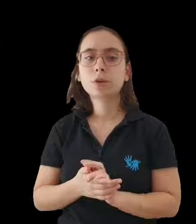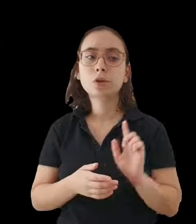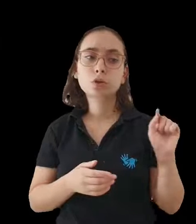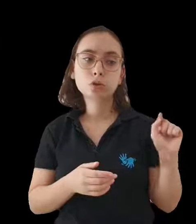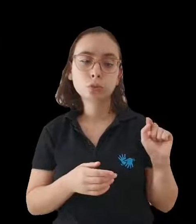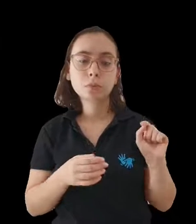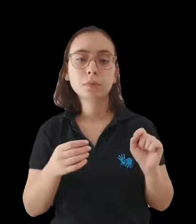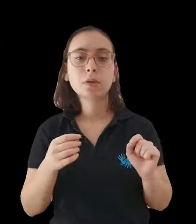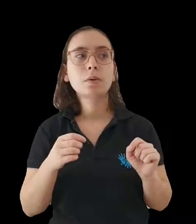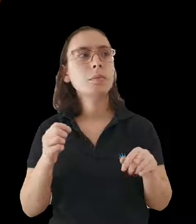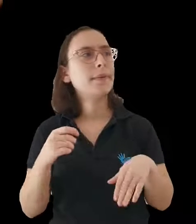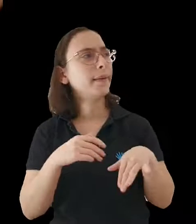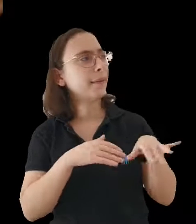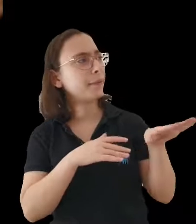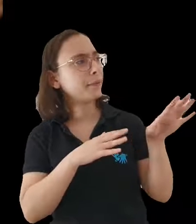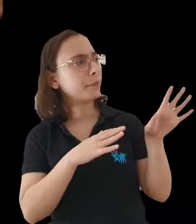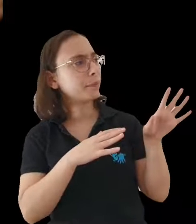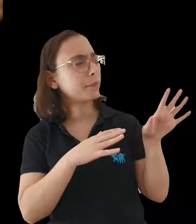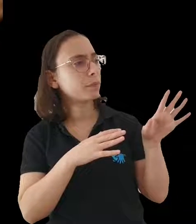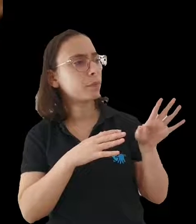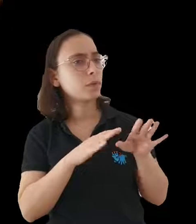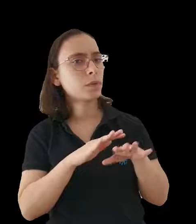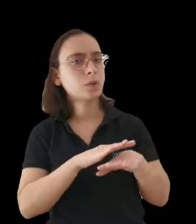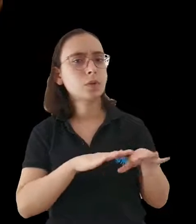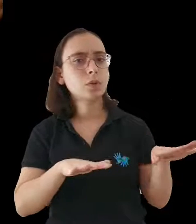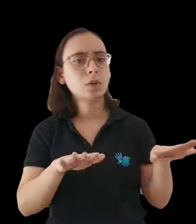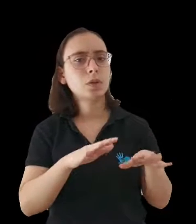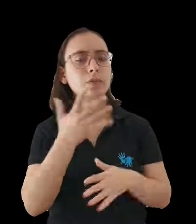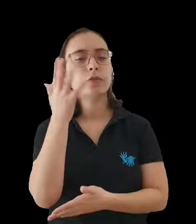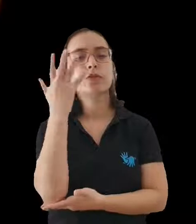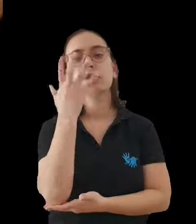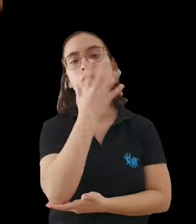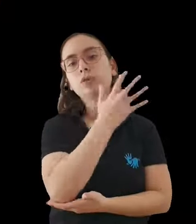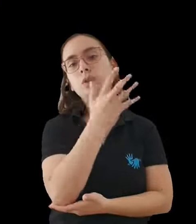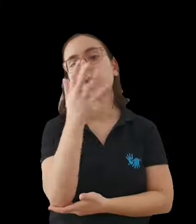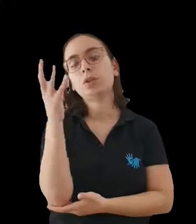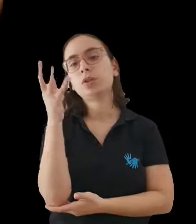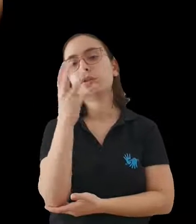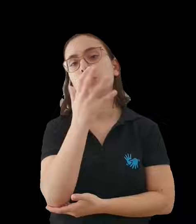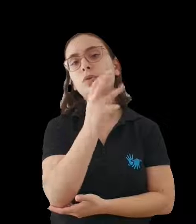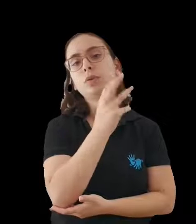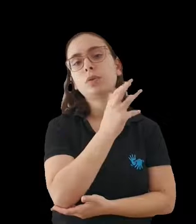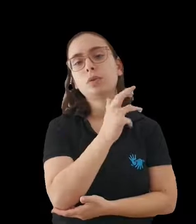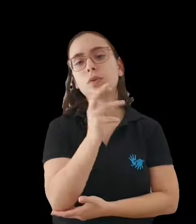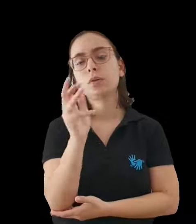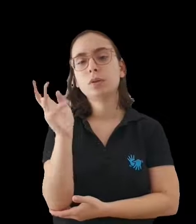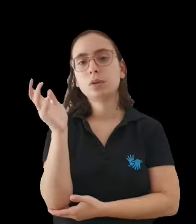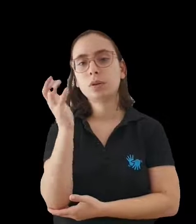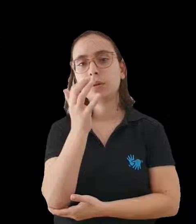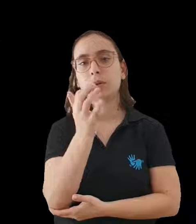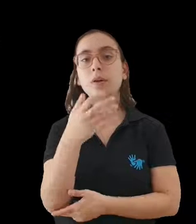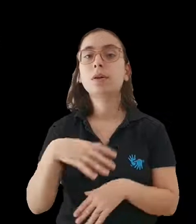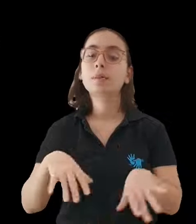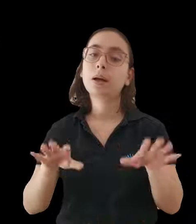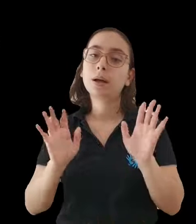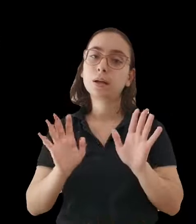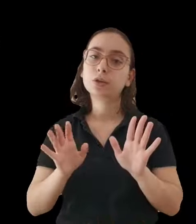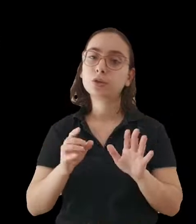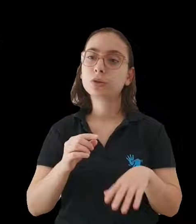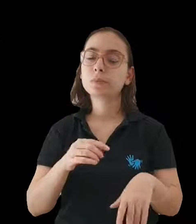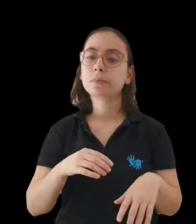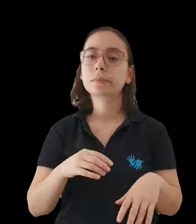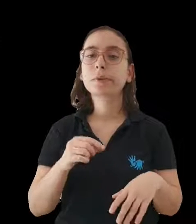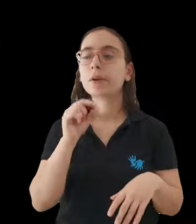foi lá para a região das árvores, das florestas, ultrapassou as florestas. Mas a pena do irmão